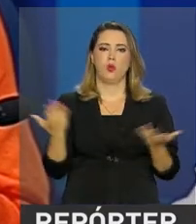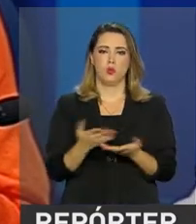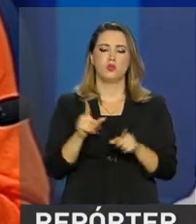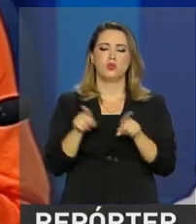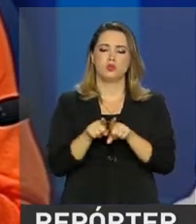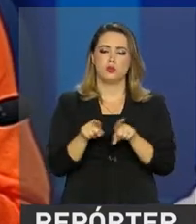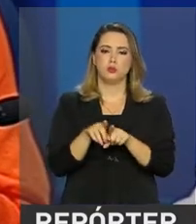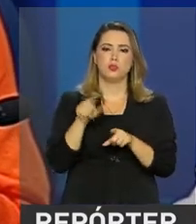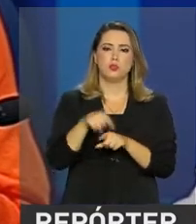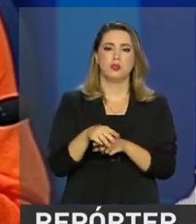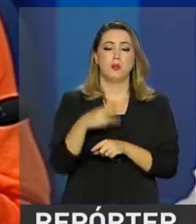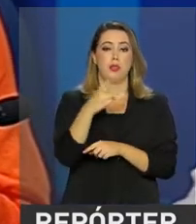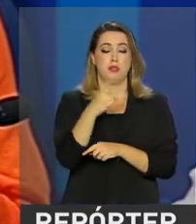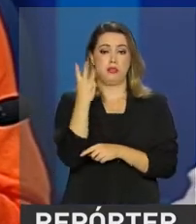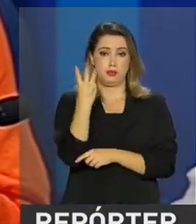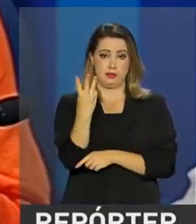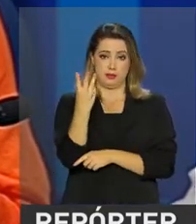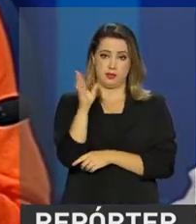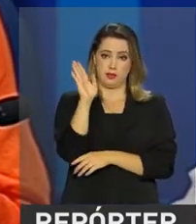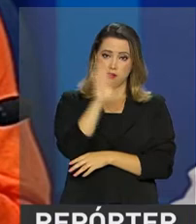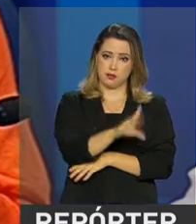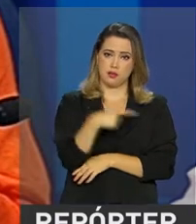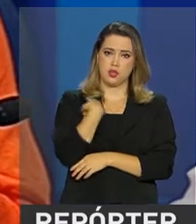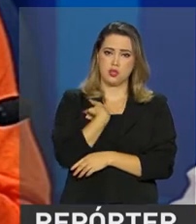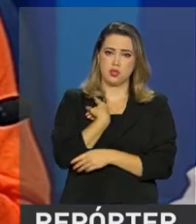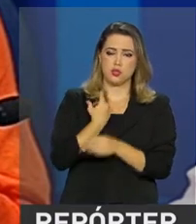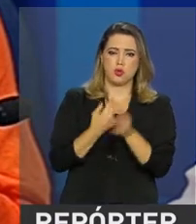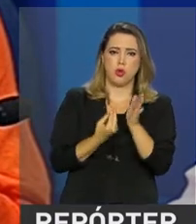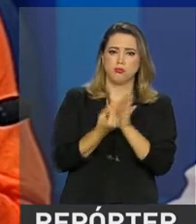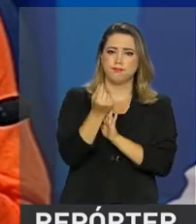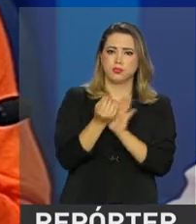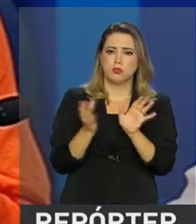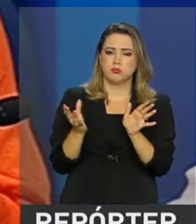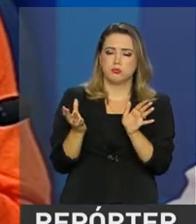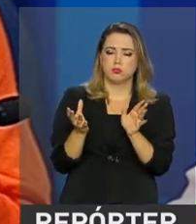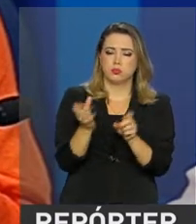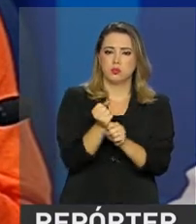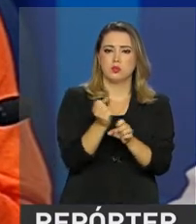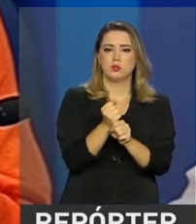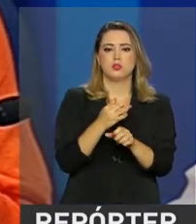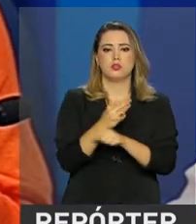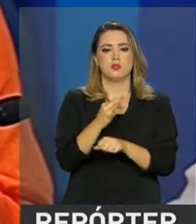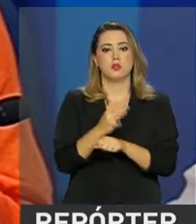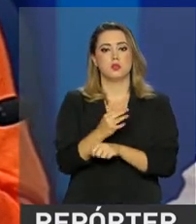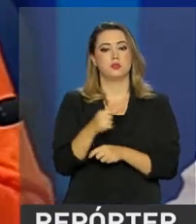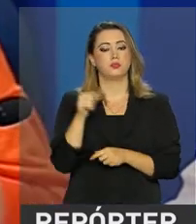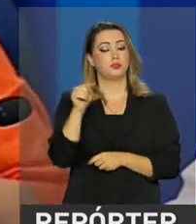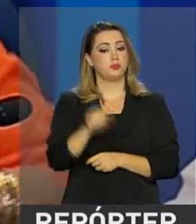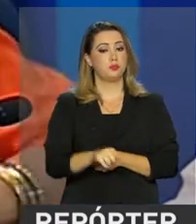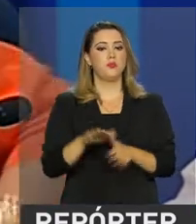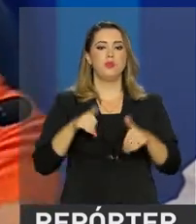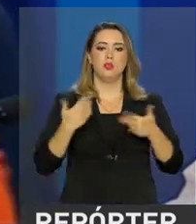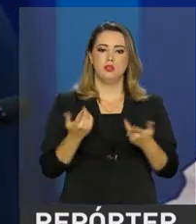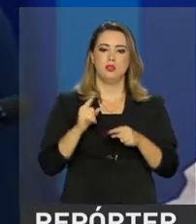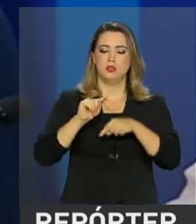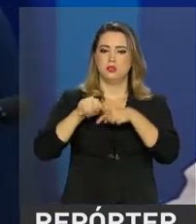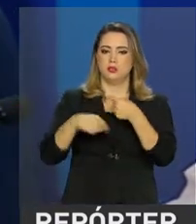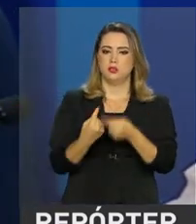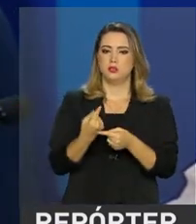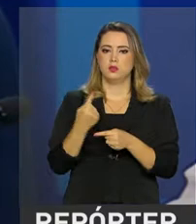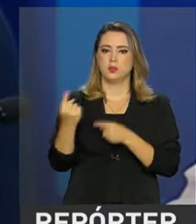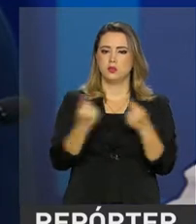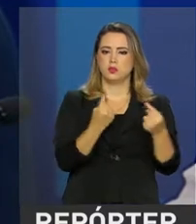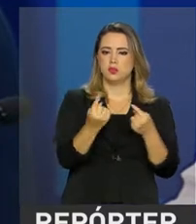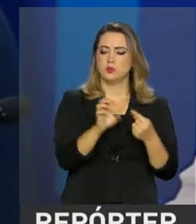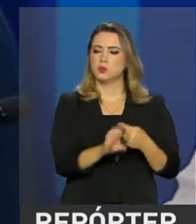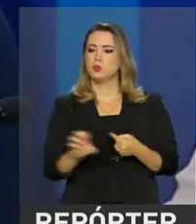dos dados das 3 horas da tarde, que nós fizemos o cálculo da abstenção. Aqui, então, depois nós temos por unidade